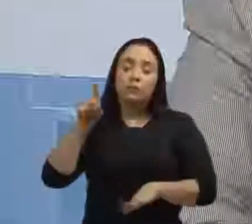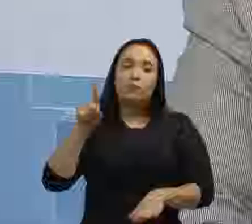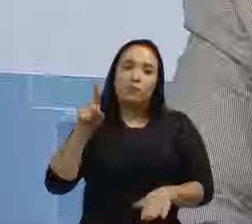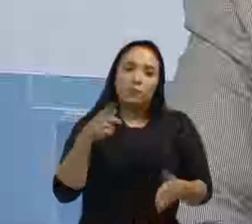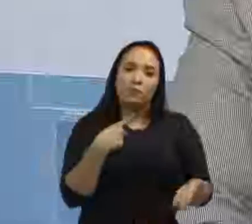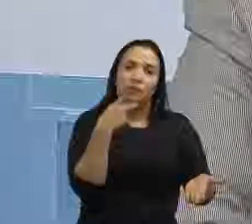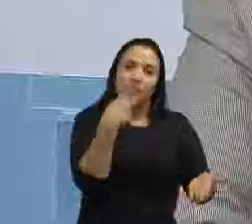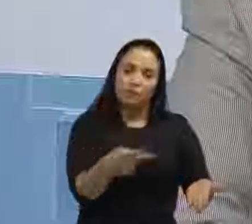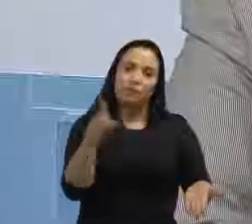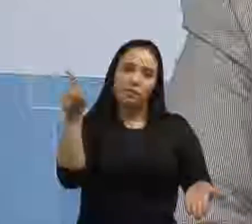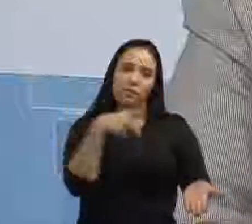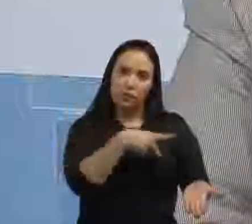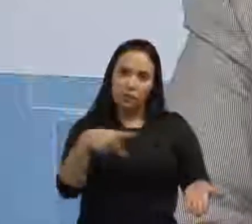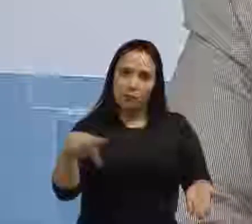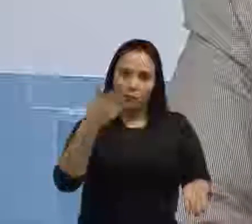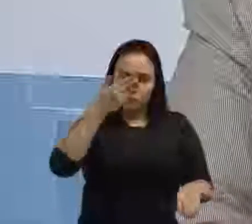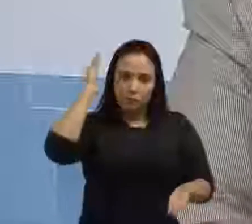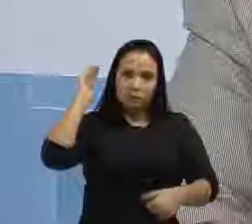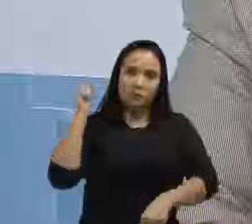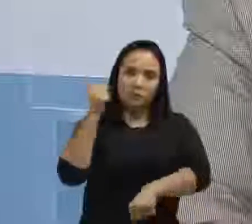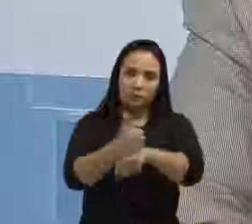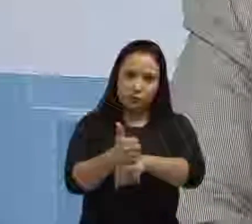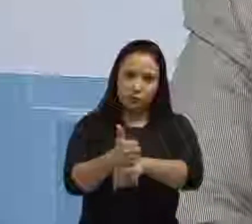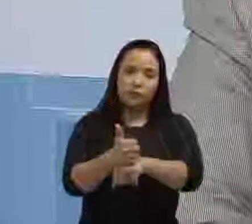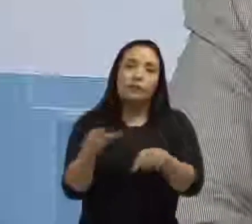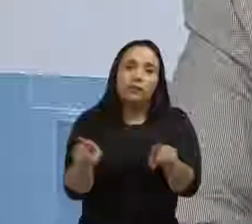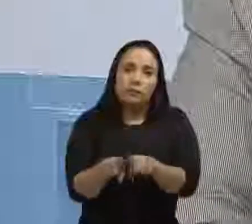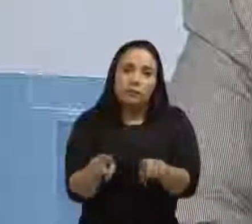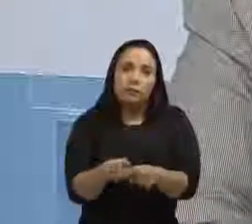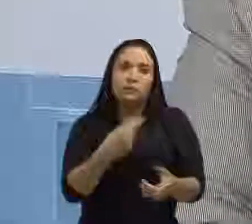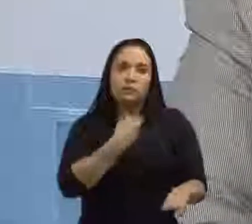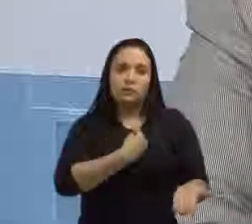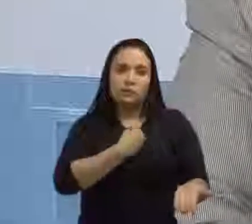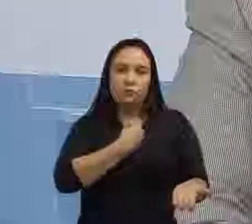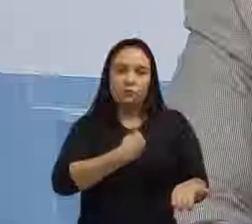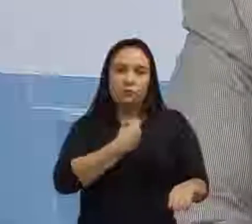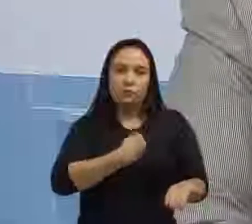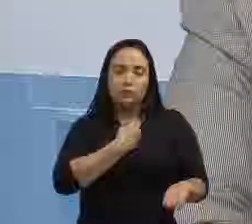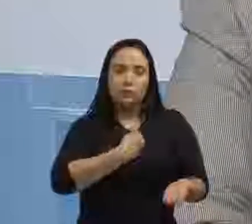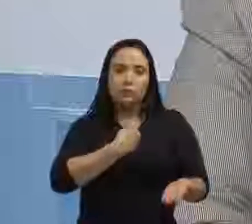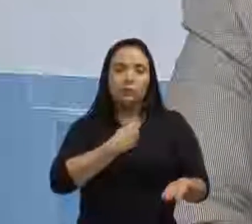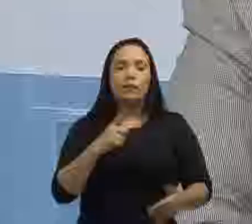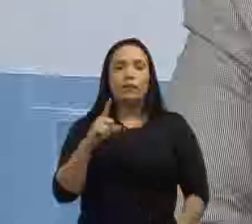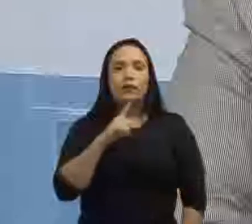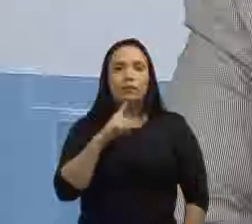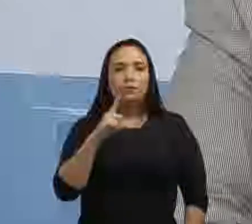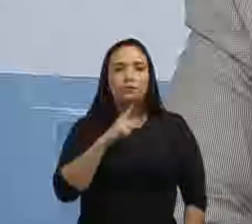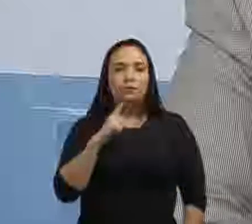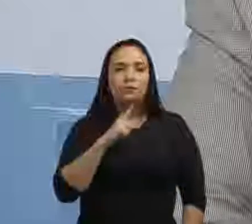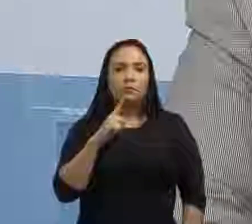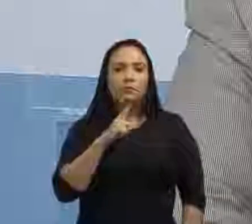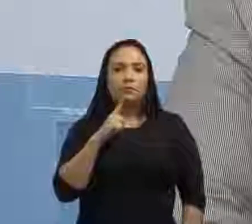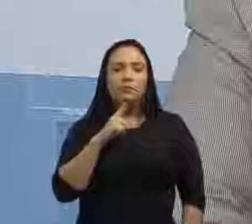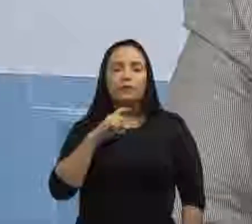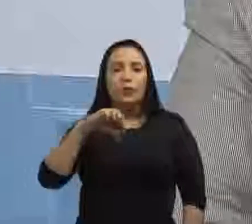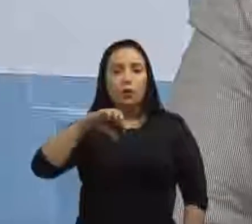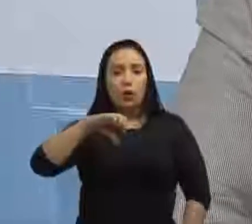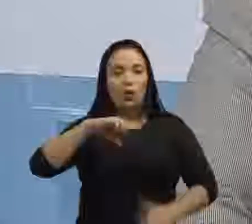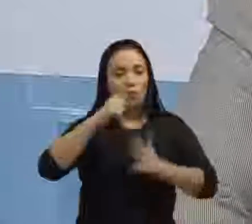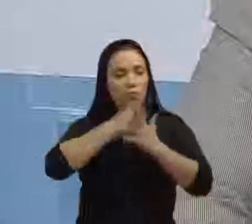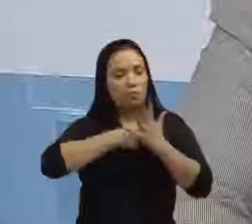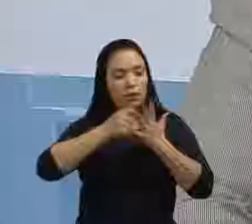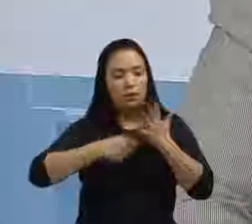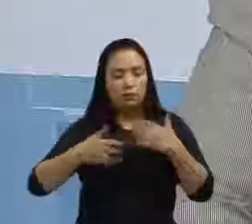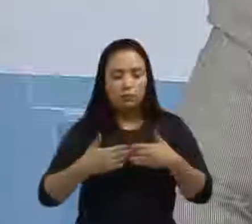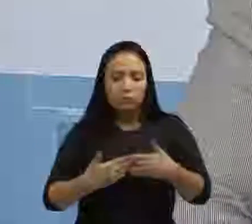Se eu vou falar a palavra rei, estão fazendo isso com o presidente no pleno exercício do poder, com ainda aproximadamente 9